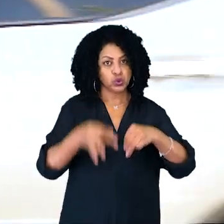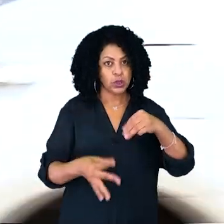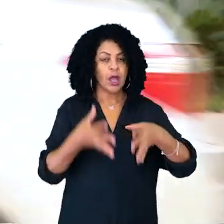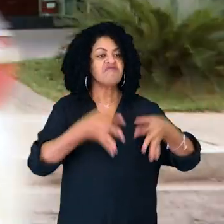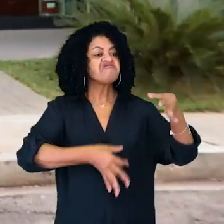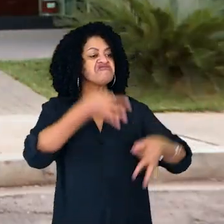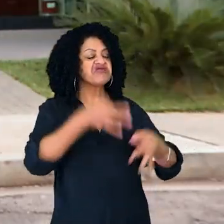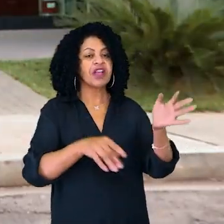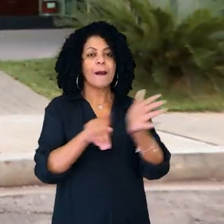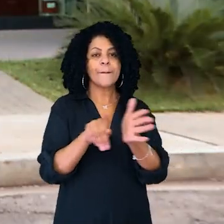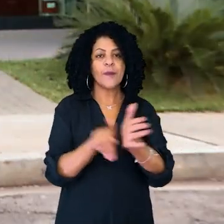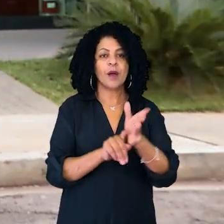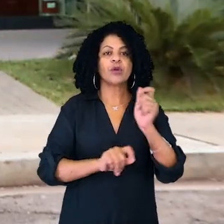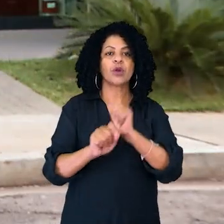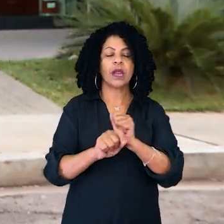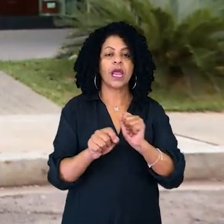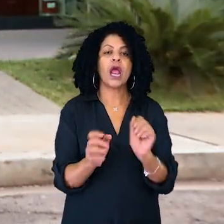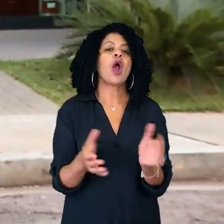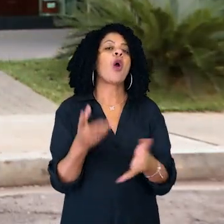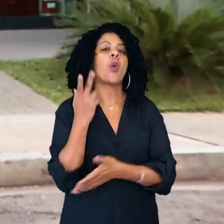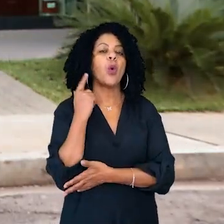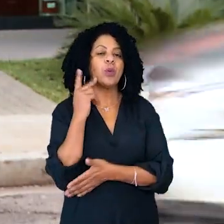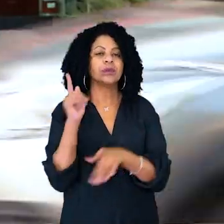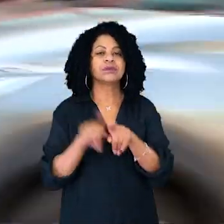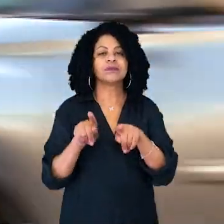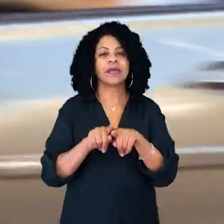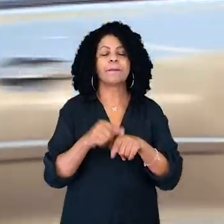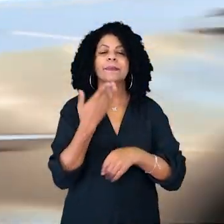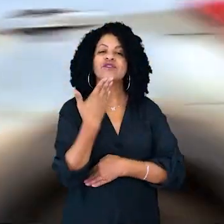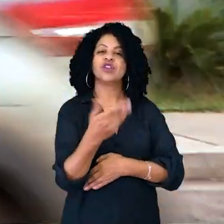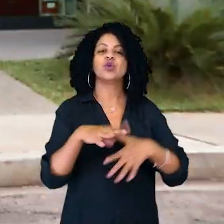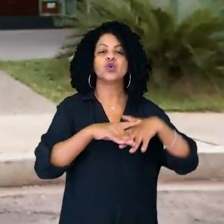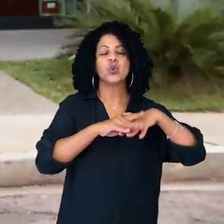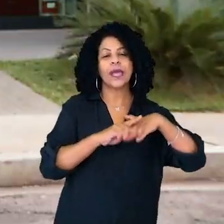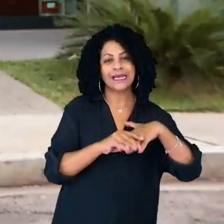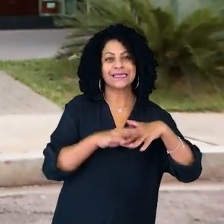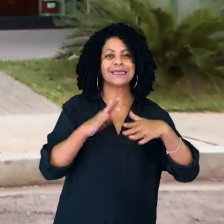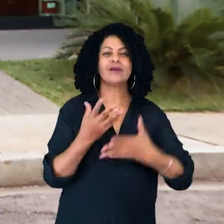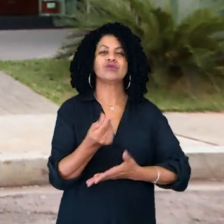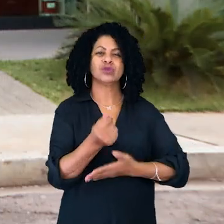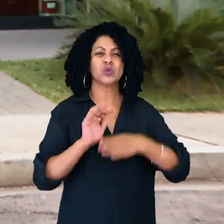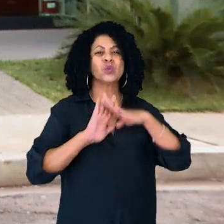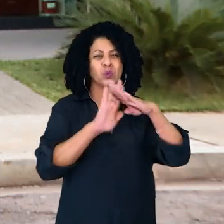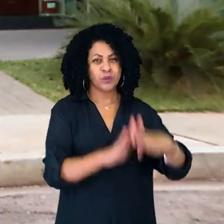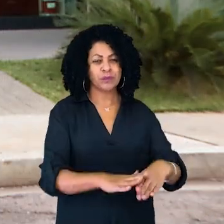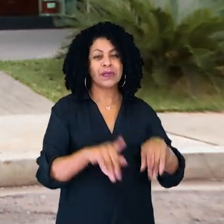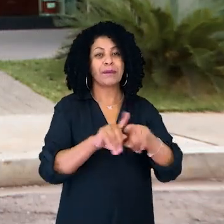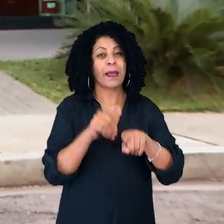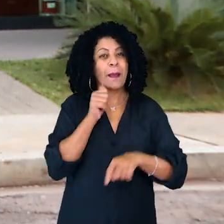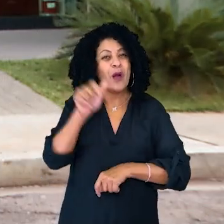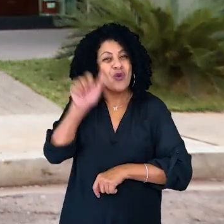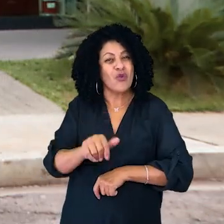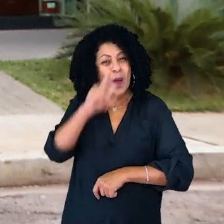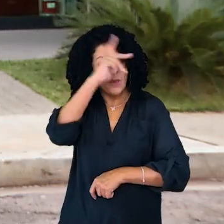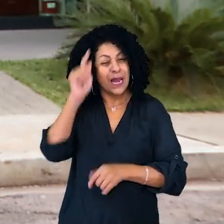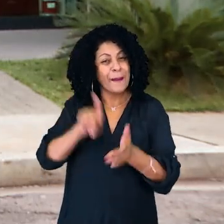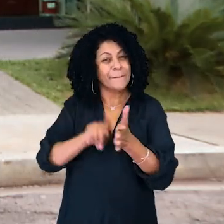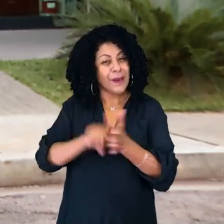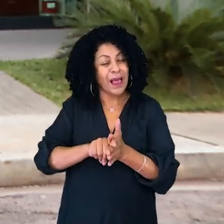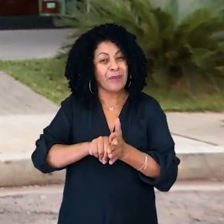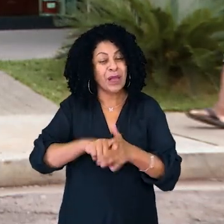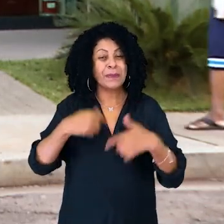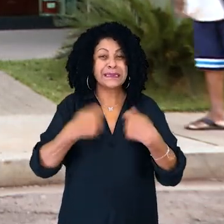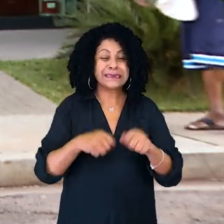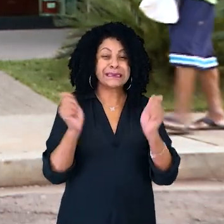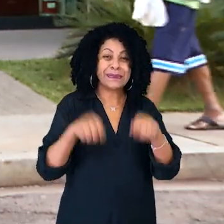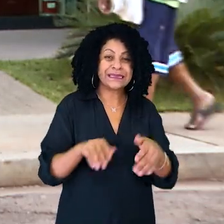Comum pedindo o restabelecimento do auxílio-doença acidentário. A decisão, que reconheceu a incapacidade da mulher ao